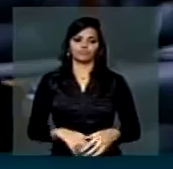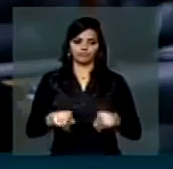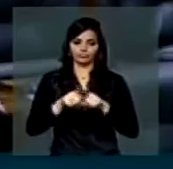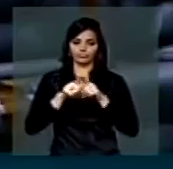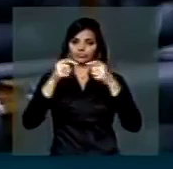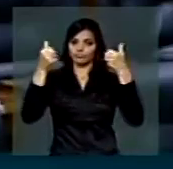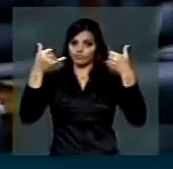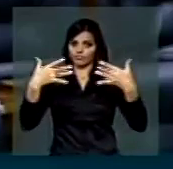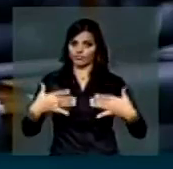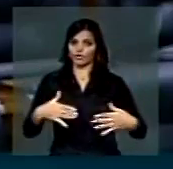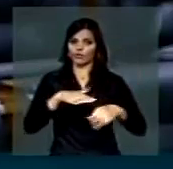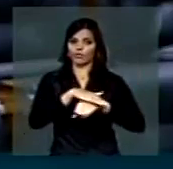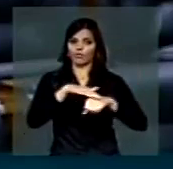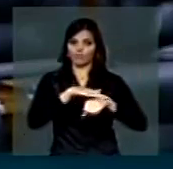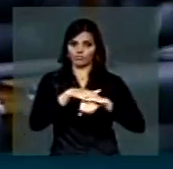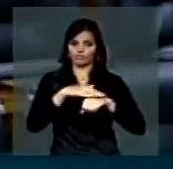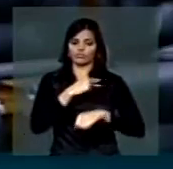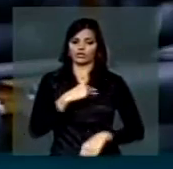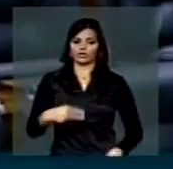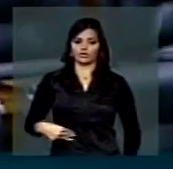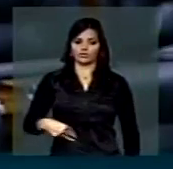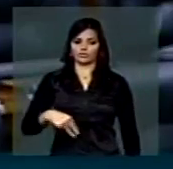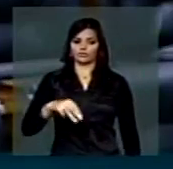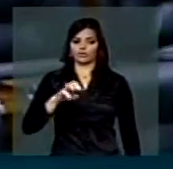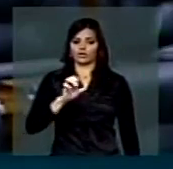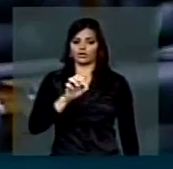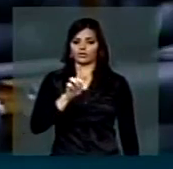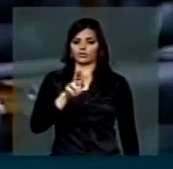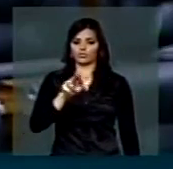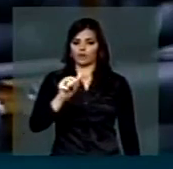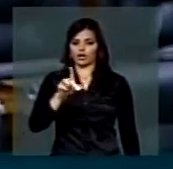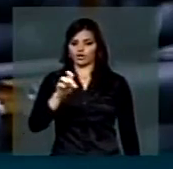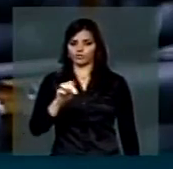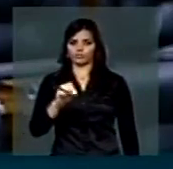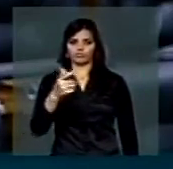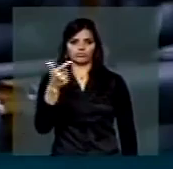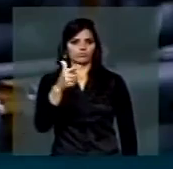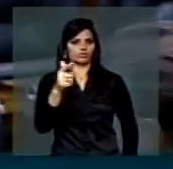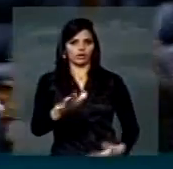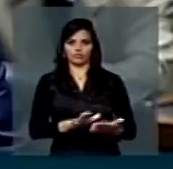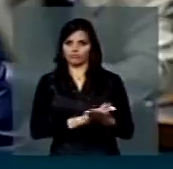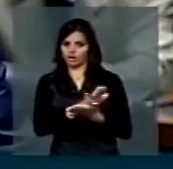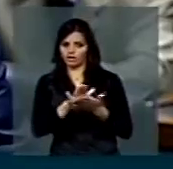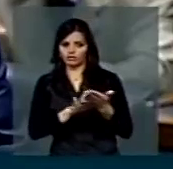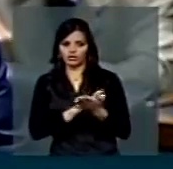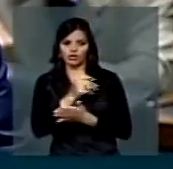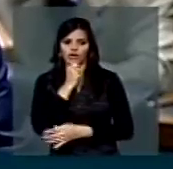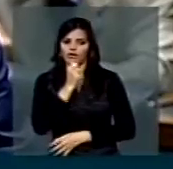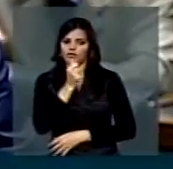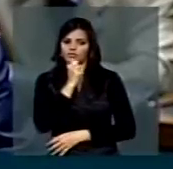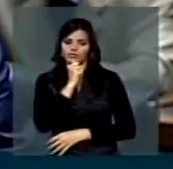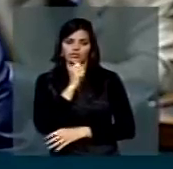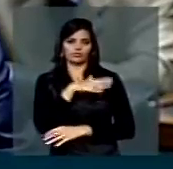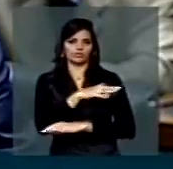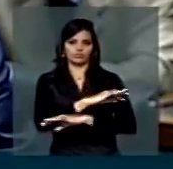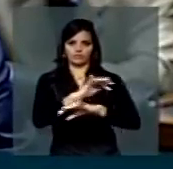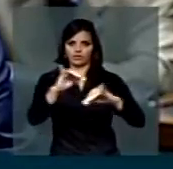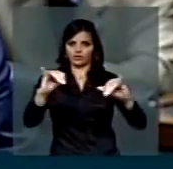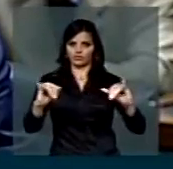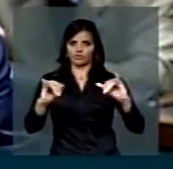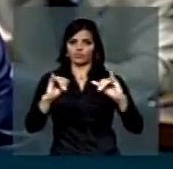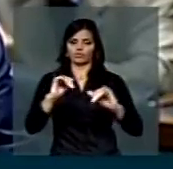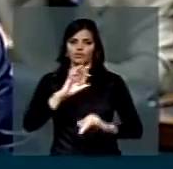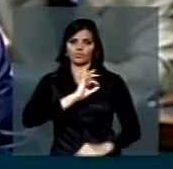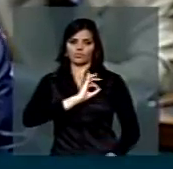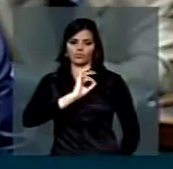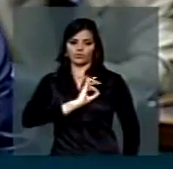esclareço que falei com o ministro Eduardo Cardoso, e não há nenhuma procedência na veiculação de notícias de que a